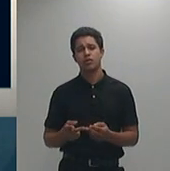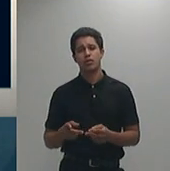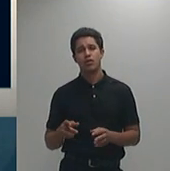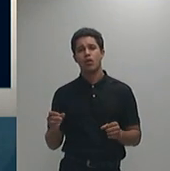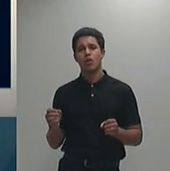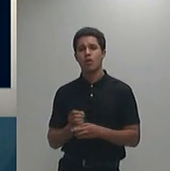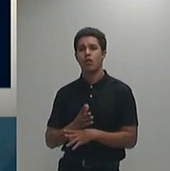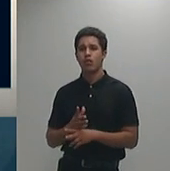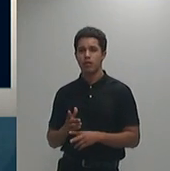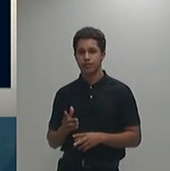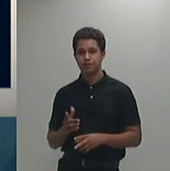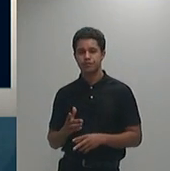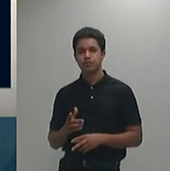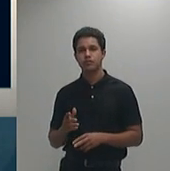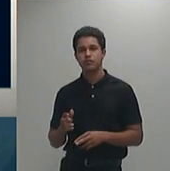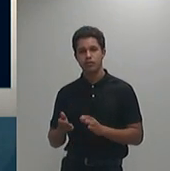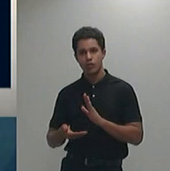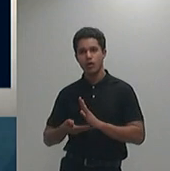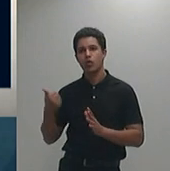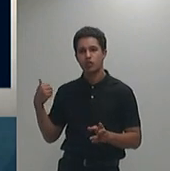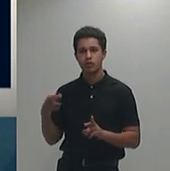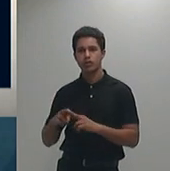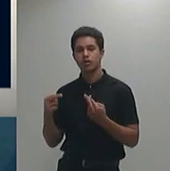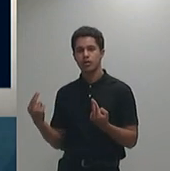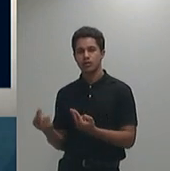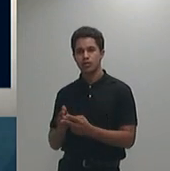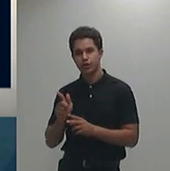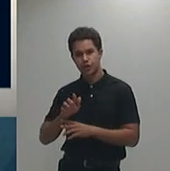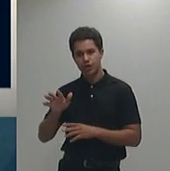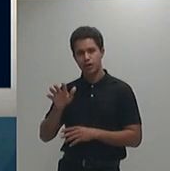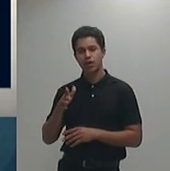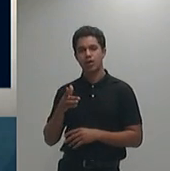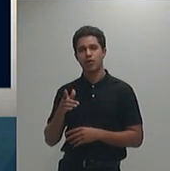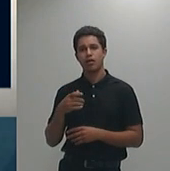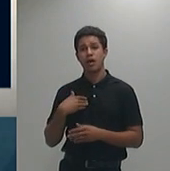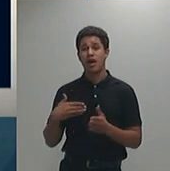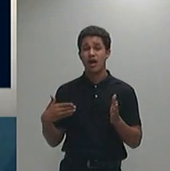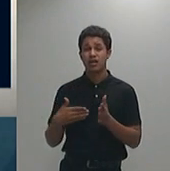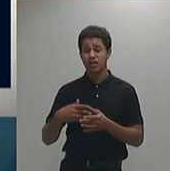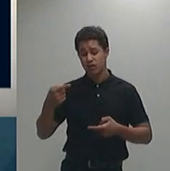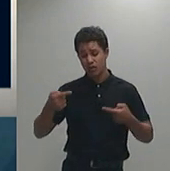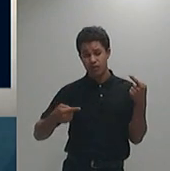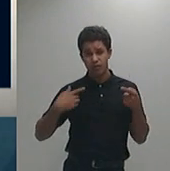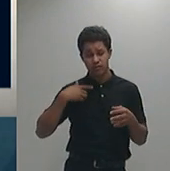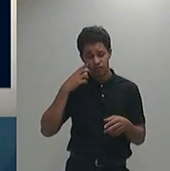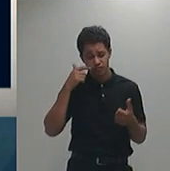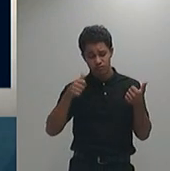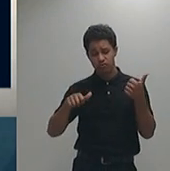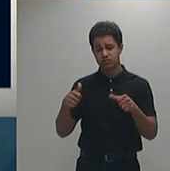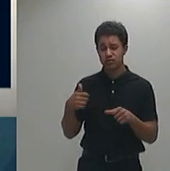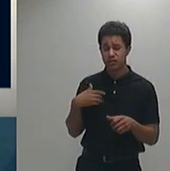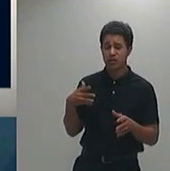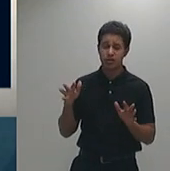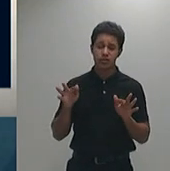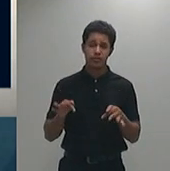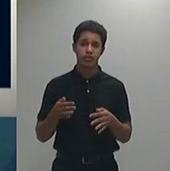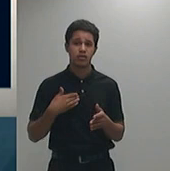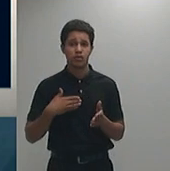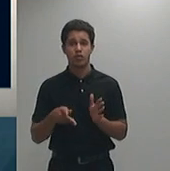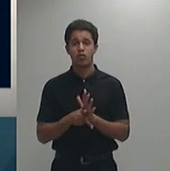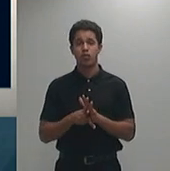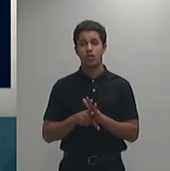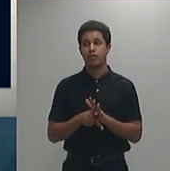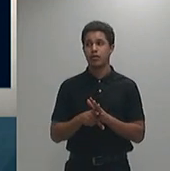pela suspensão da assembleia geral extraordinária até que o conflito fosse analisado em definitivo e da arbitragem